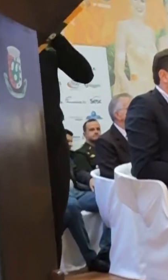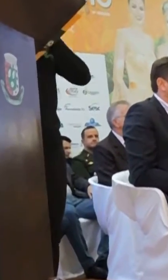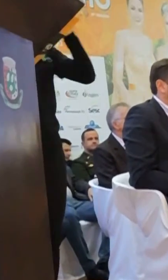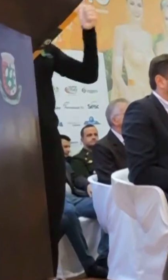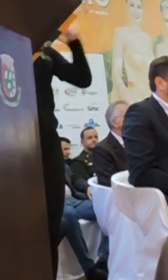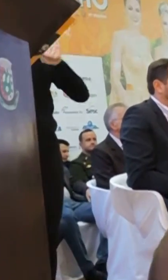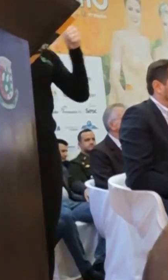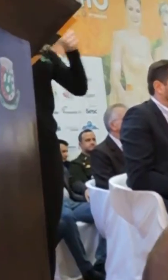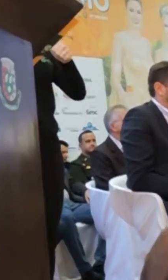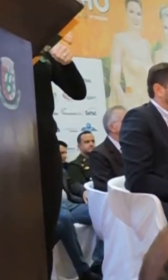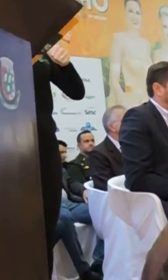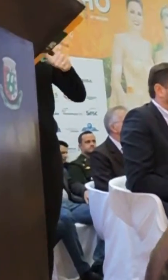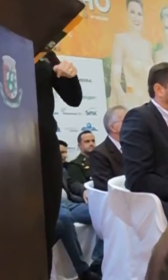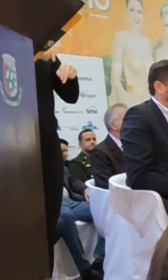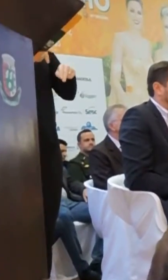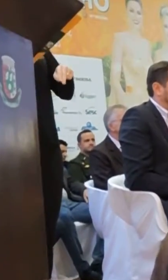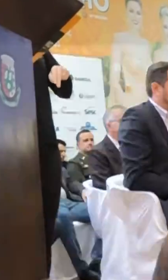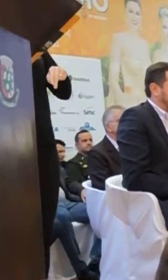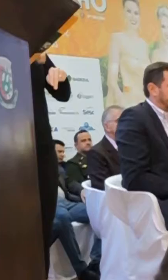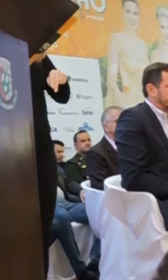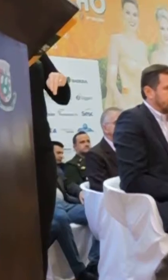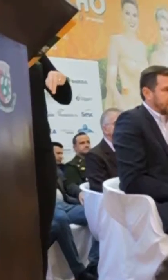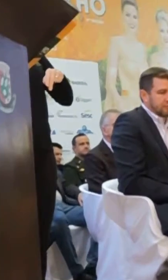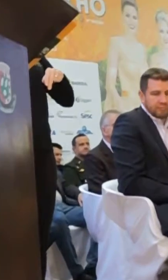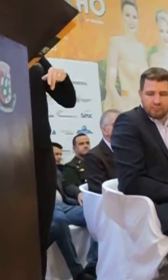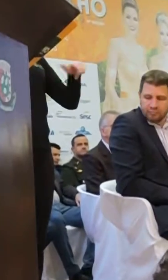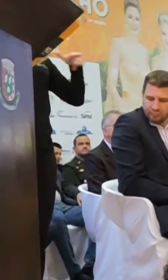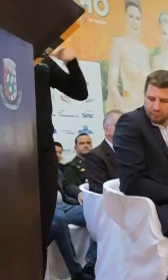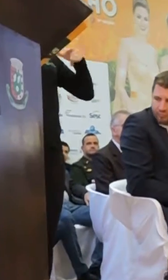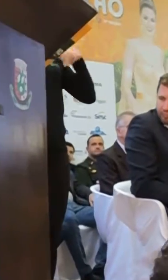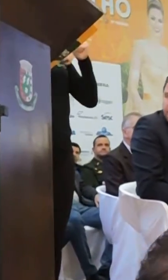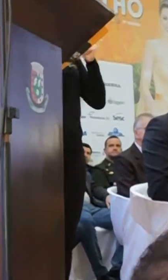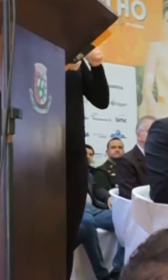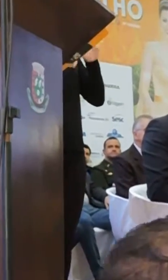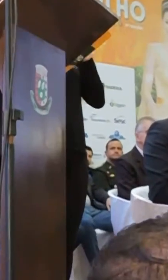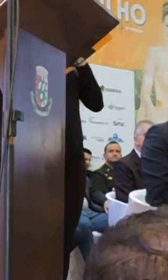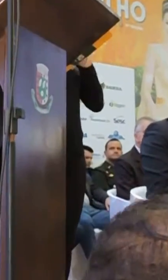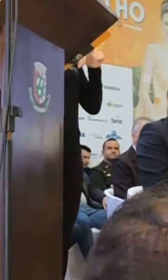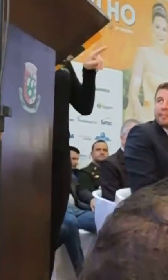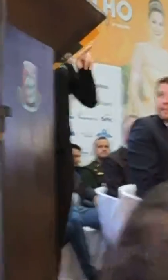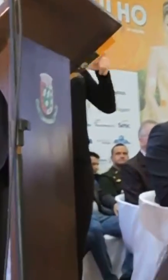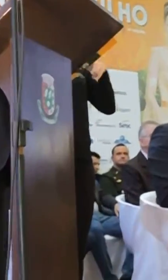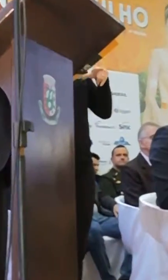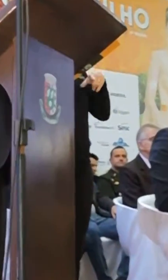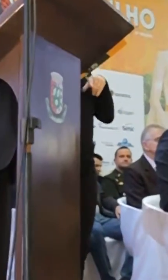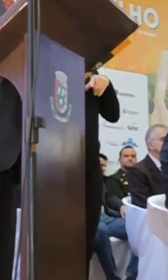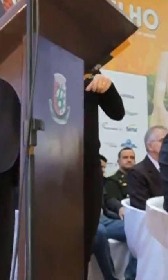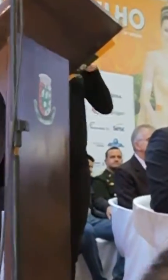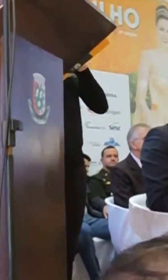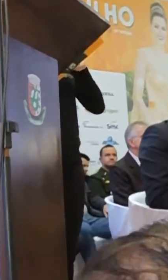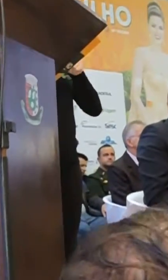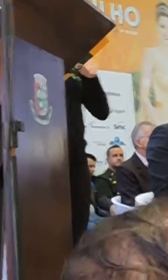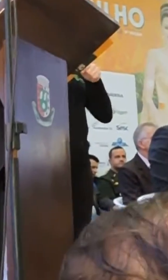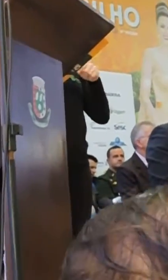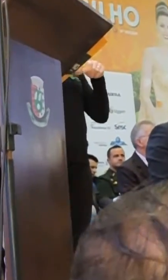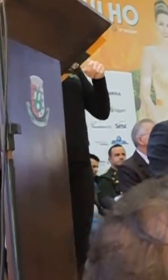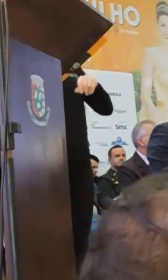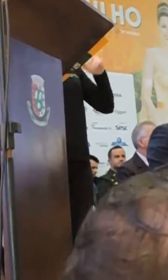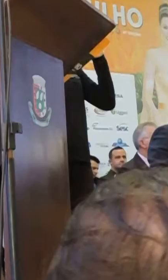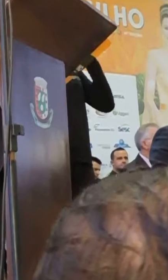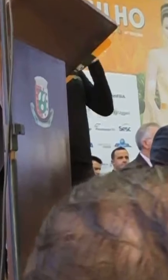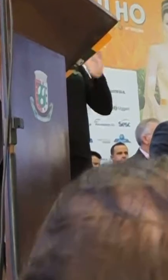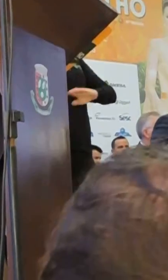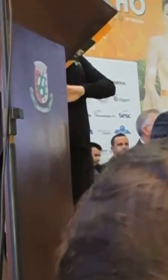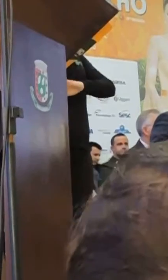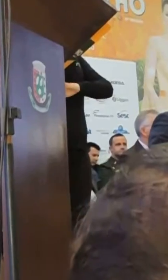mudança. Fui bancário. Trabalhei 33 anos no Banrisul, o